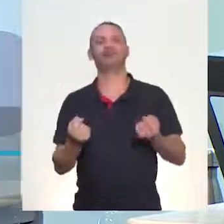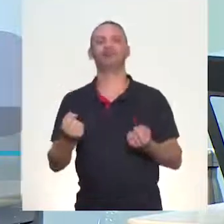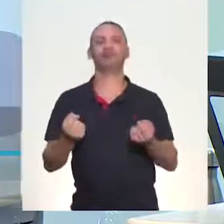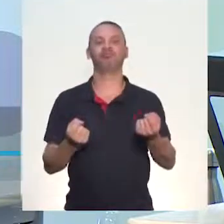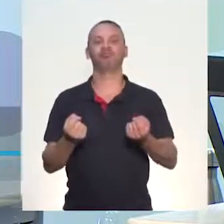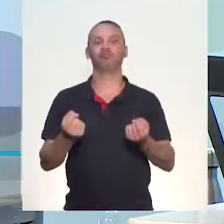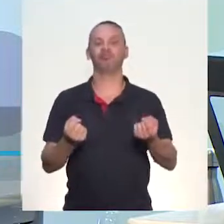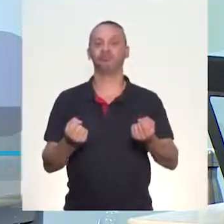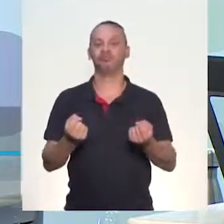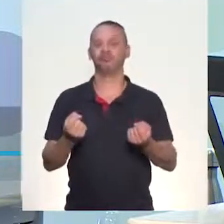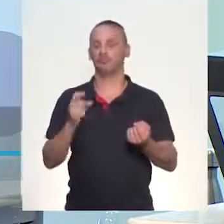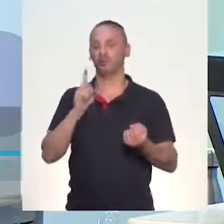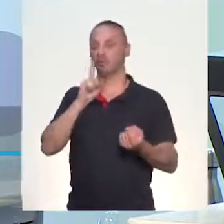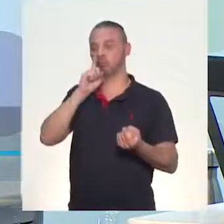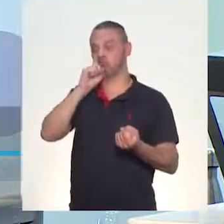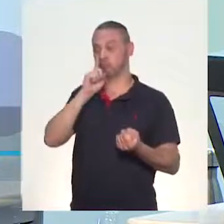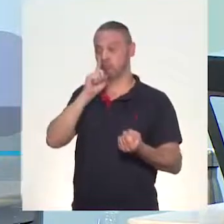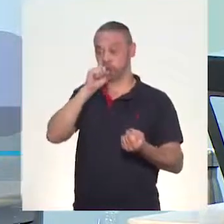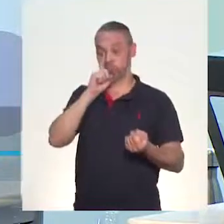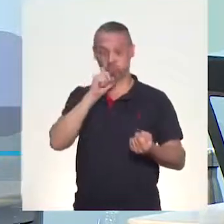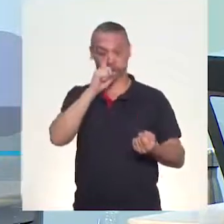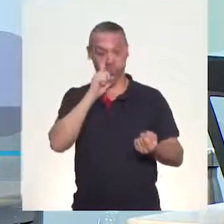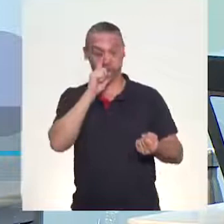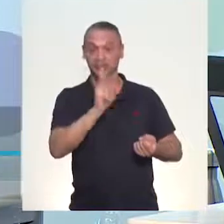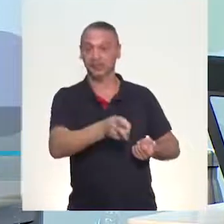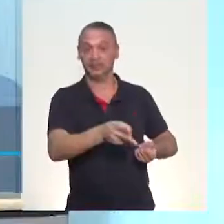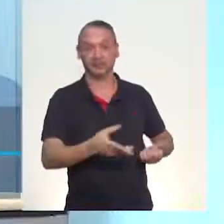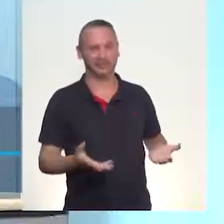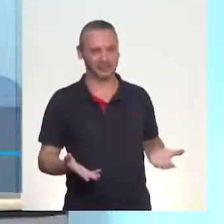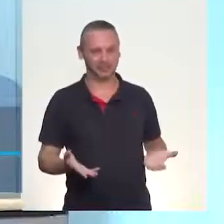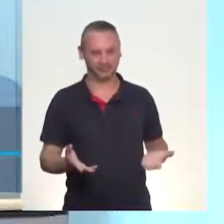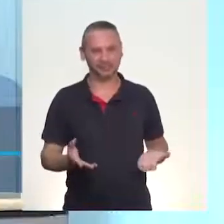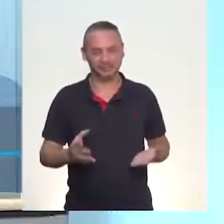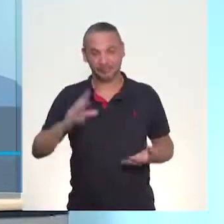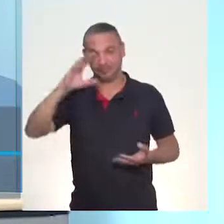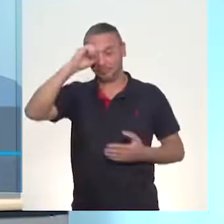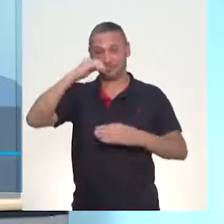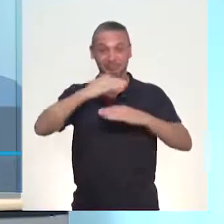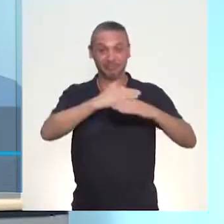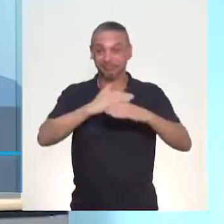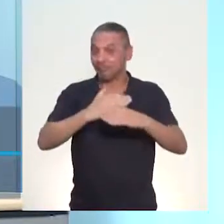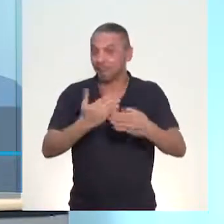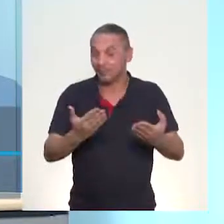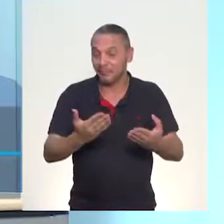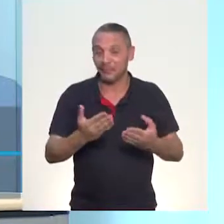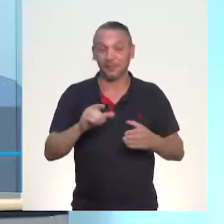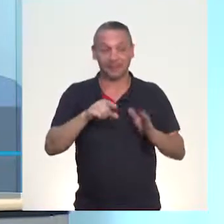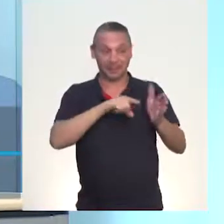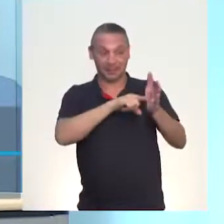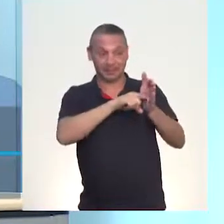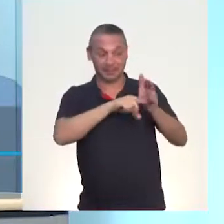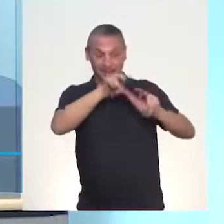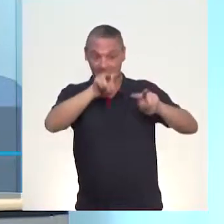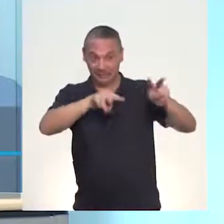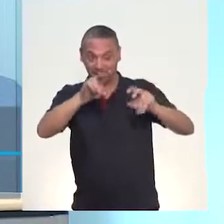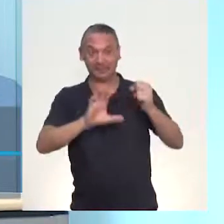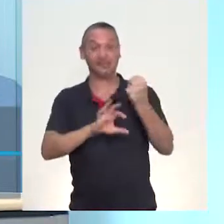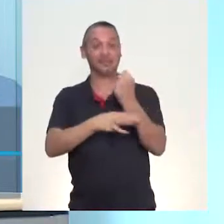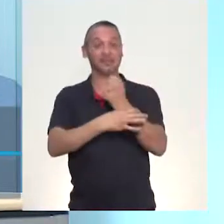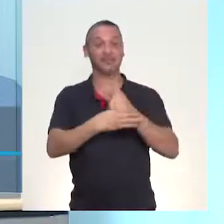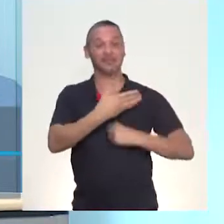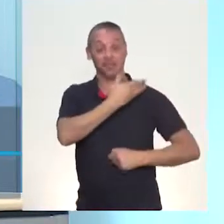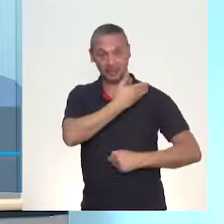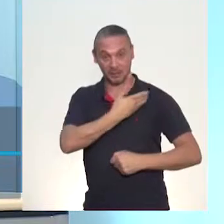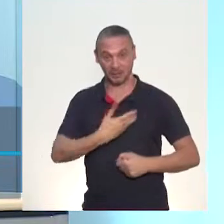Né? Essa é uma frase que o senso comum propaga. E que é desmentida, né, pelos dados até da segurança pública.